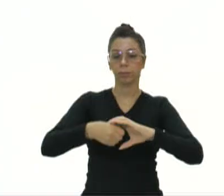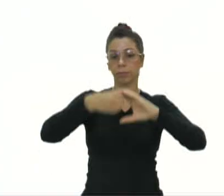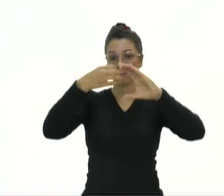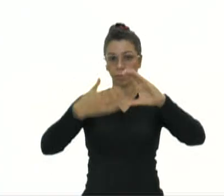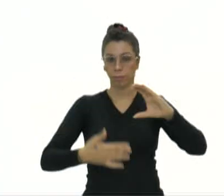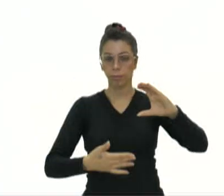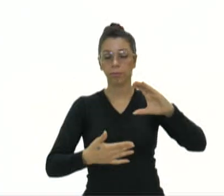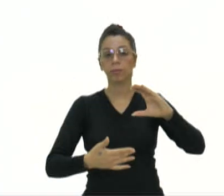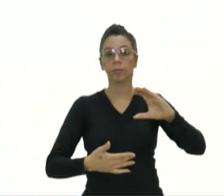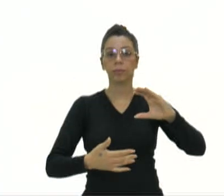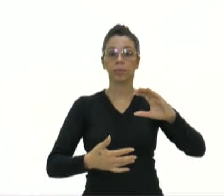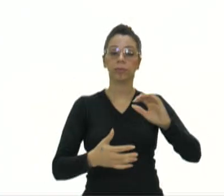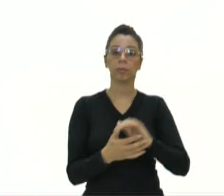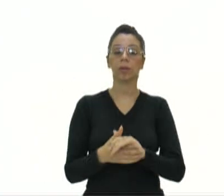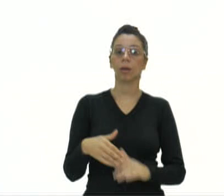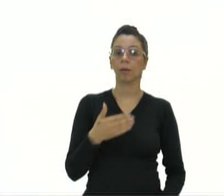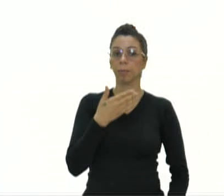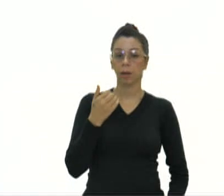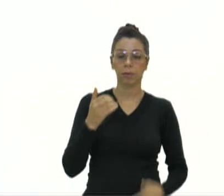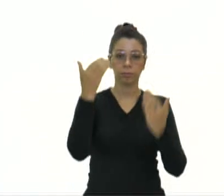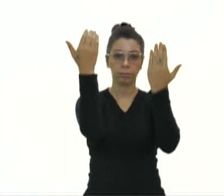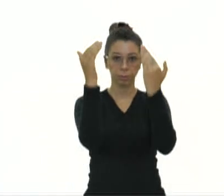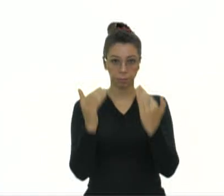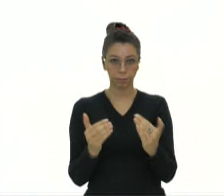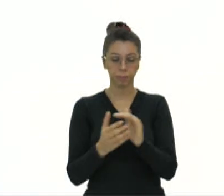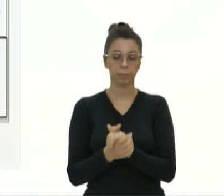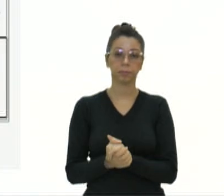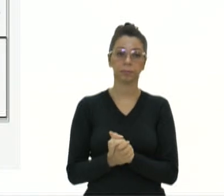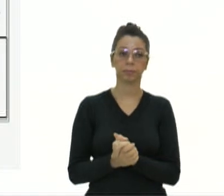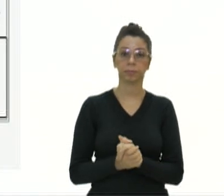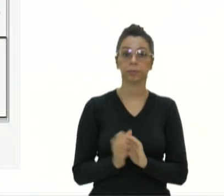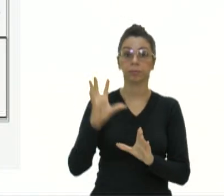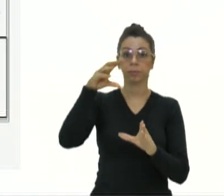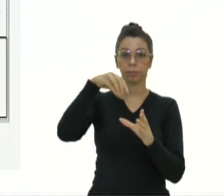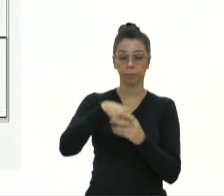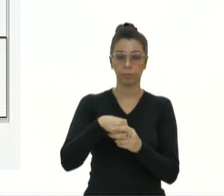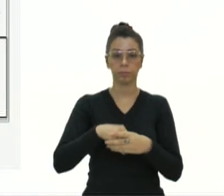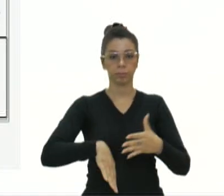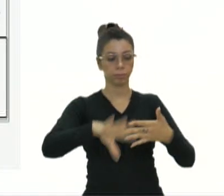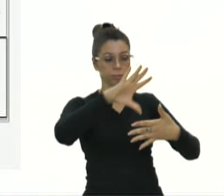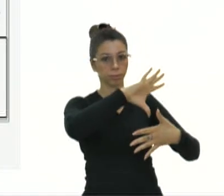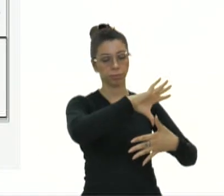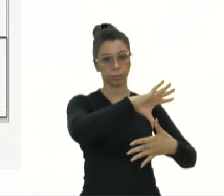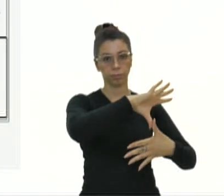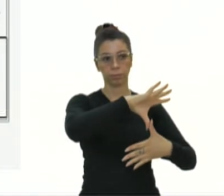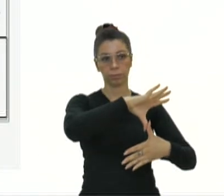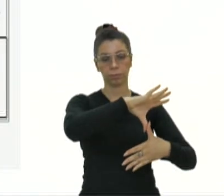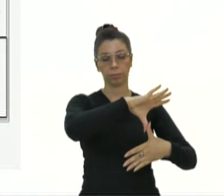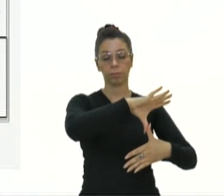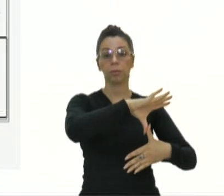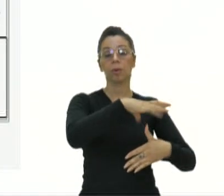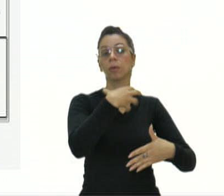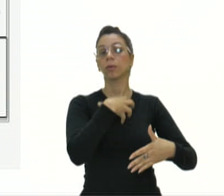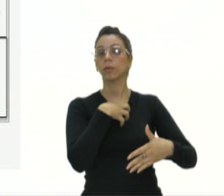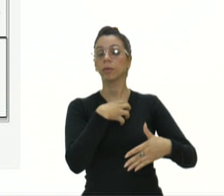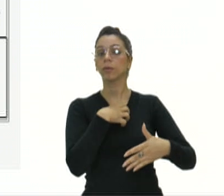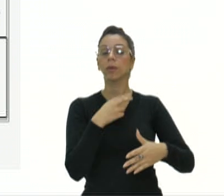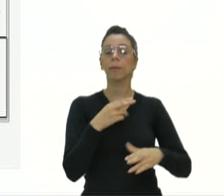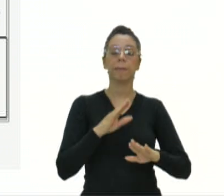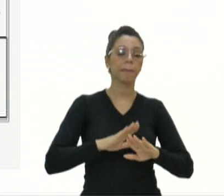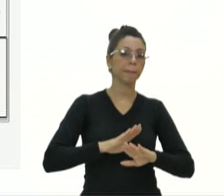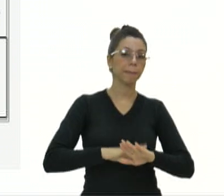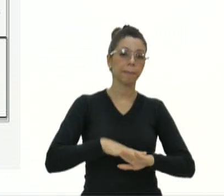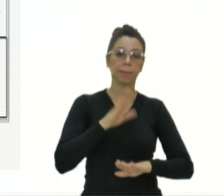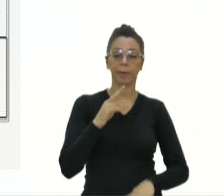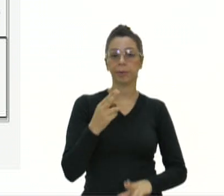característica para ser melhor avaliado. Dentro disso, olhamos o continente americano, as duas formas mais usadas